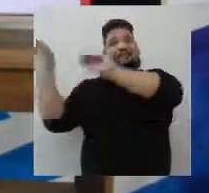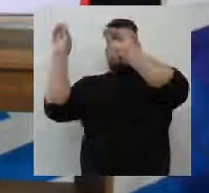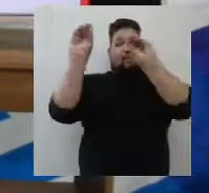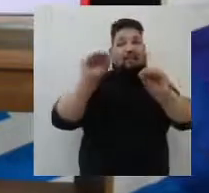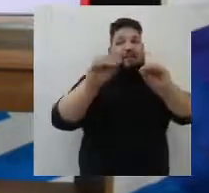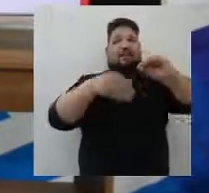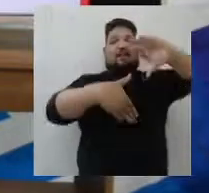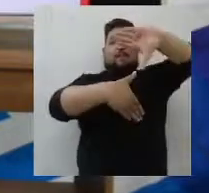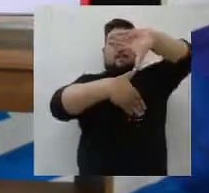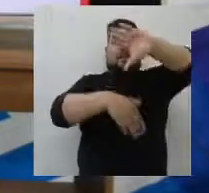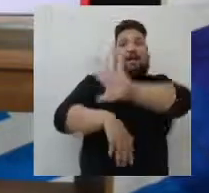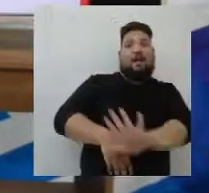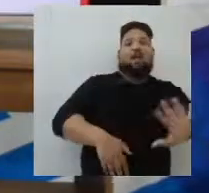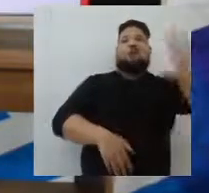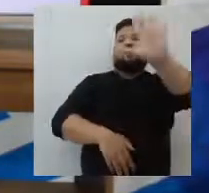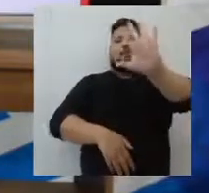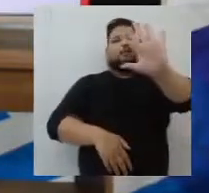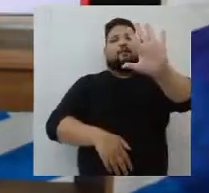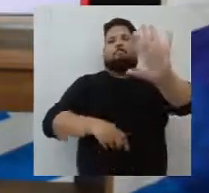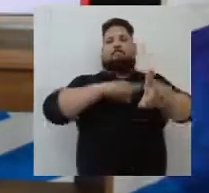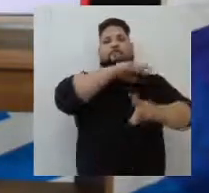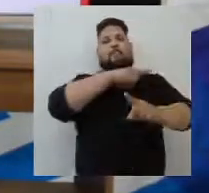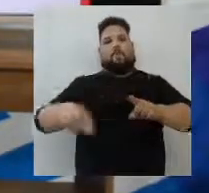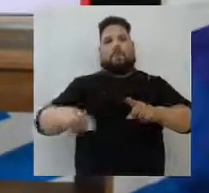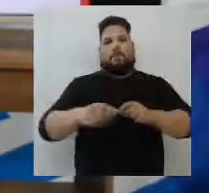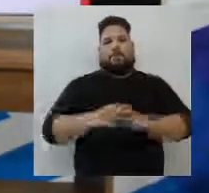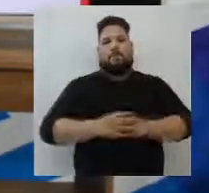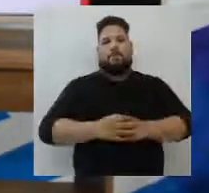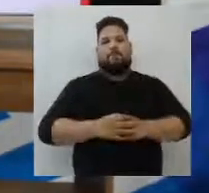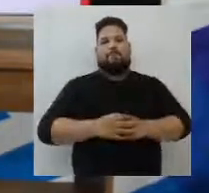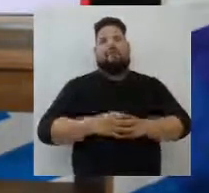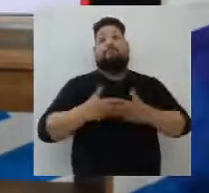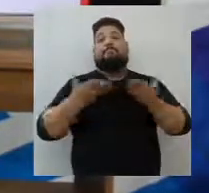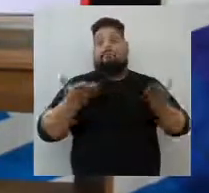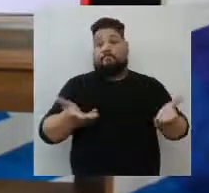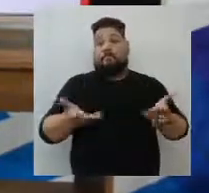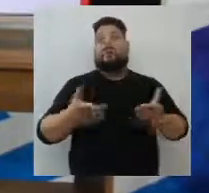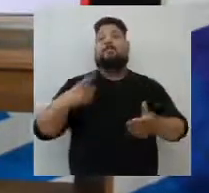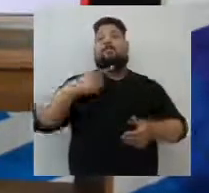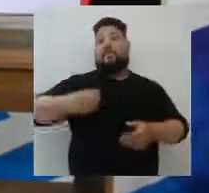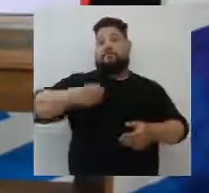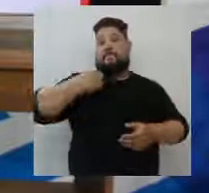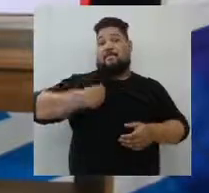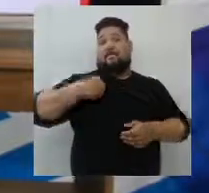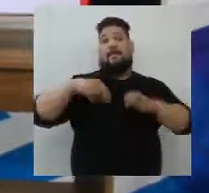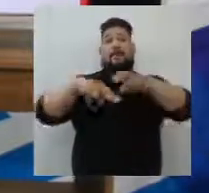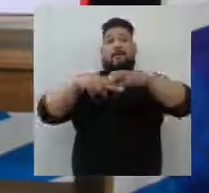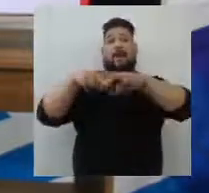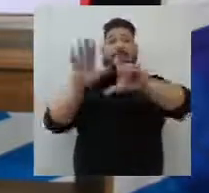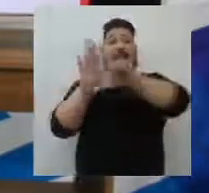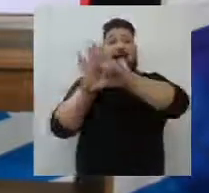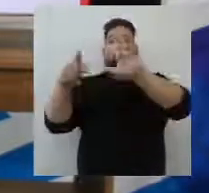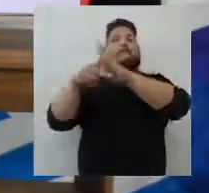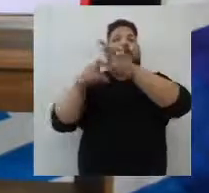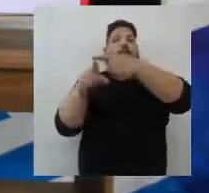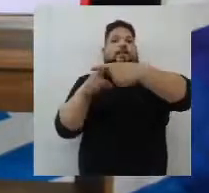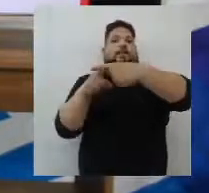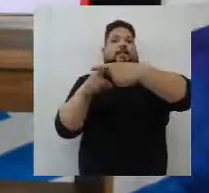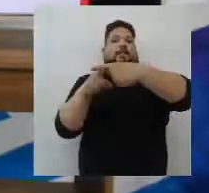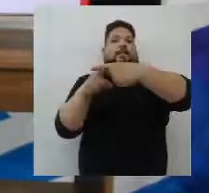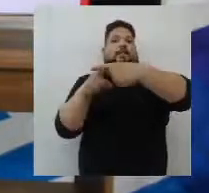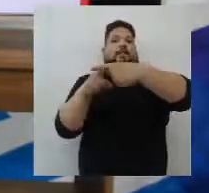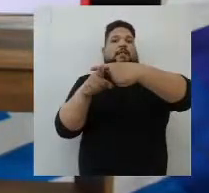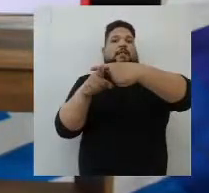americano. Tá? Isso aí se faz presente em uma lei britânica chamada